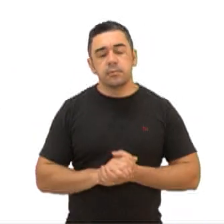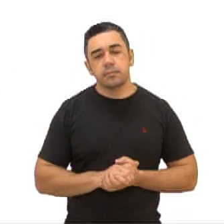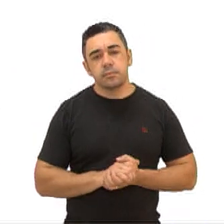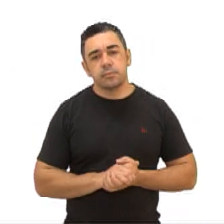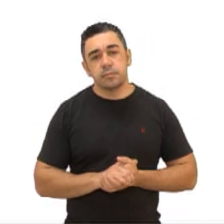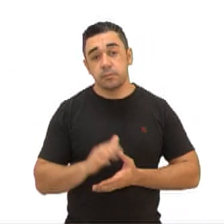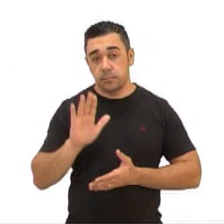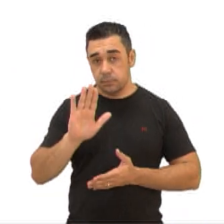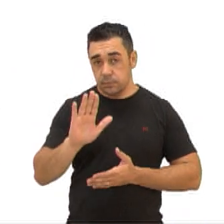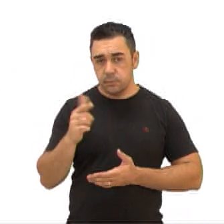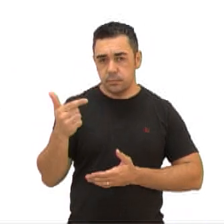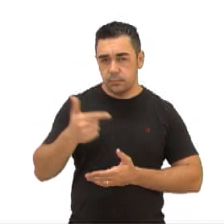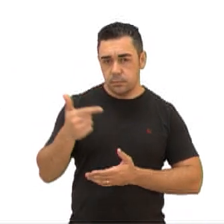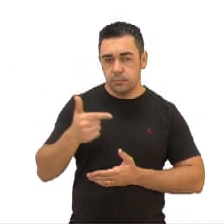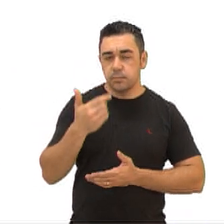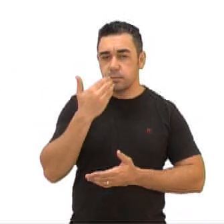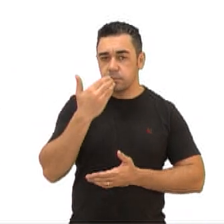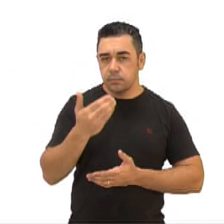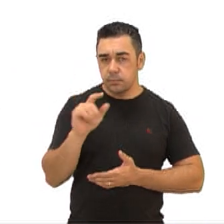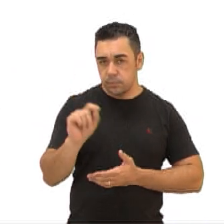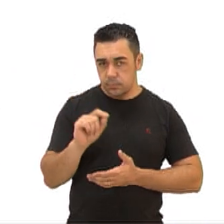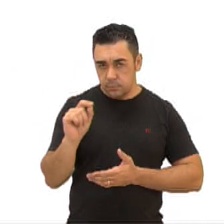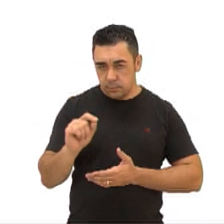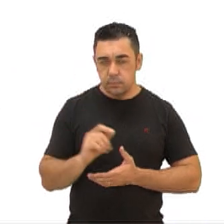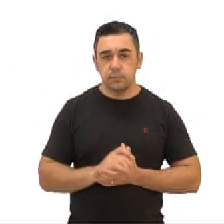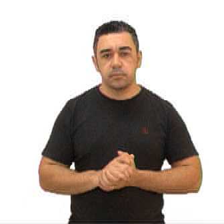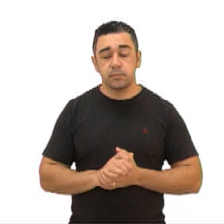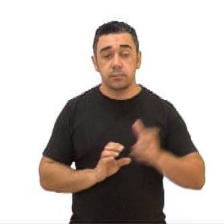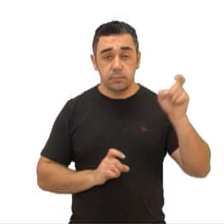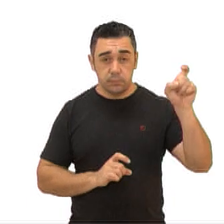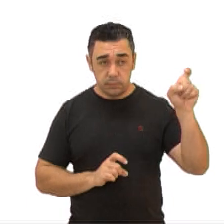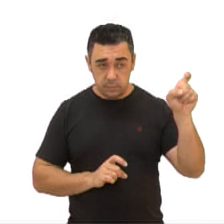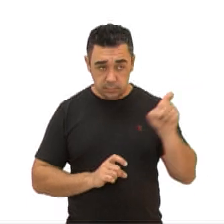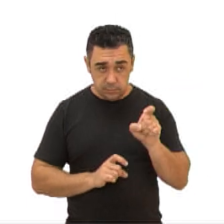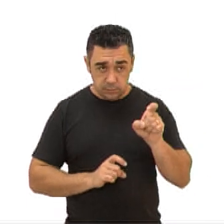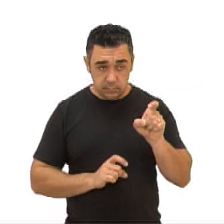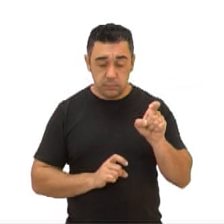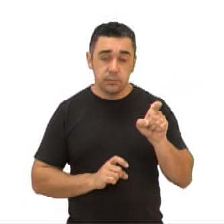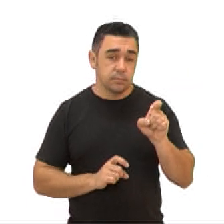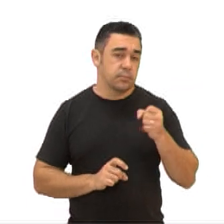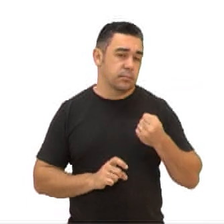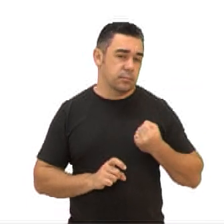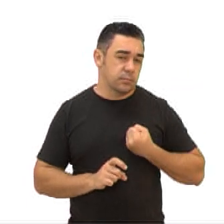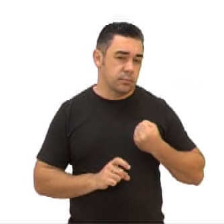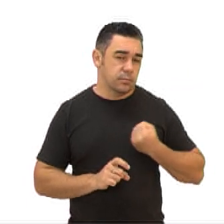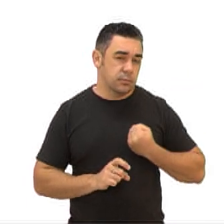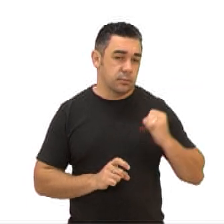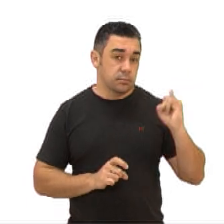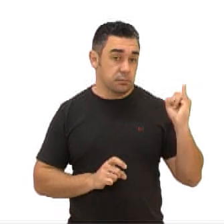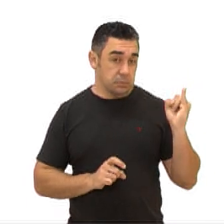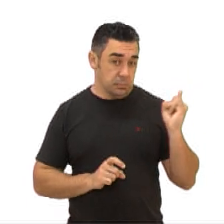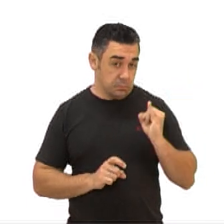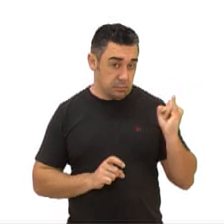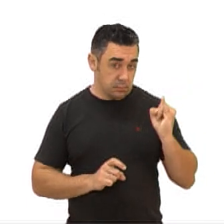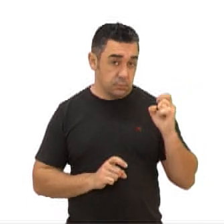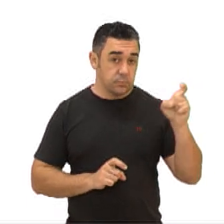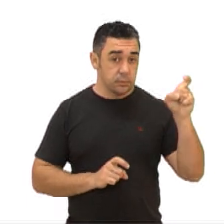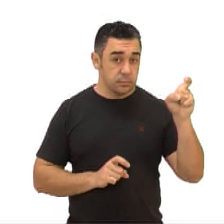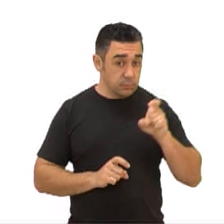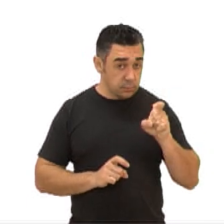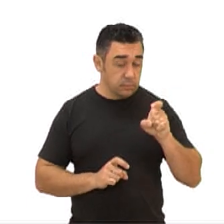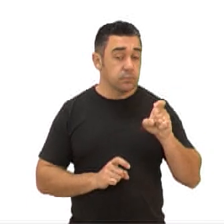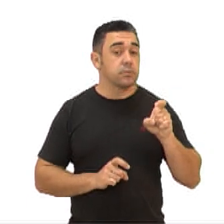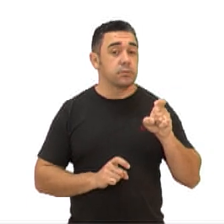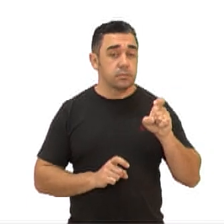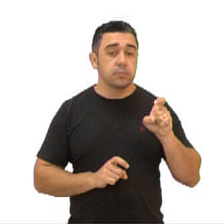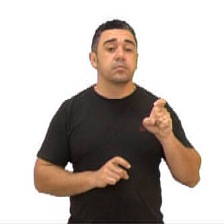Já na segunda parte, ele passa para vocês: x é um número ímpar e x é igual a 5